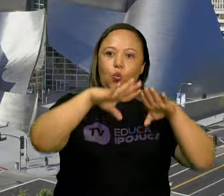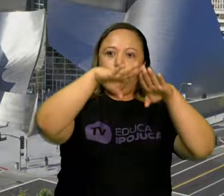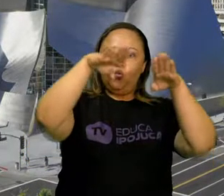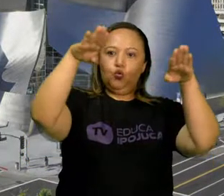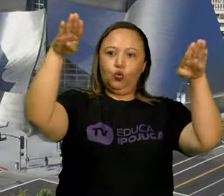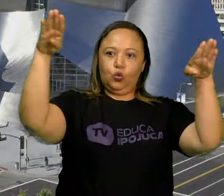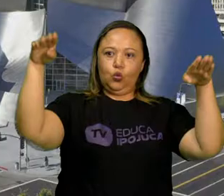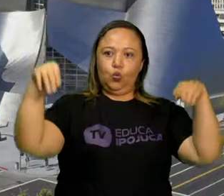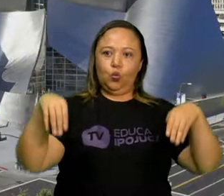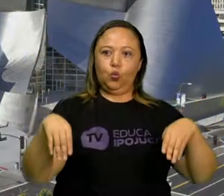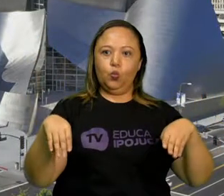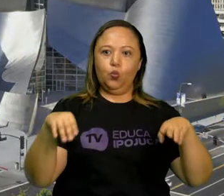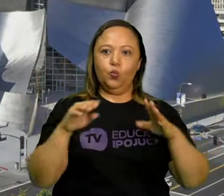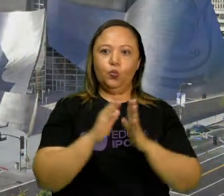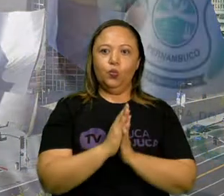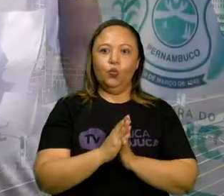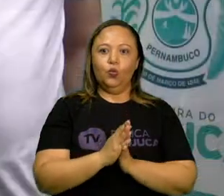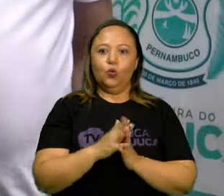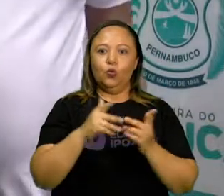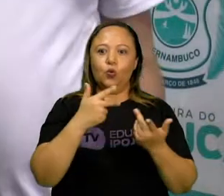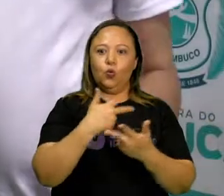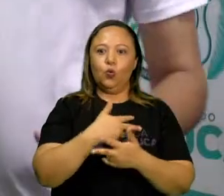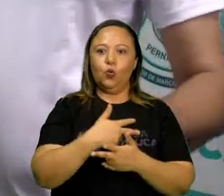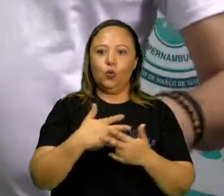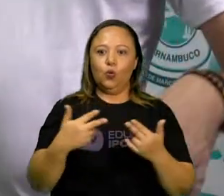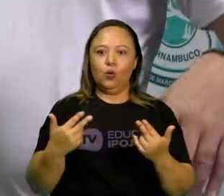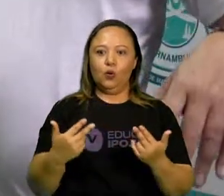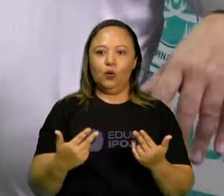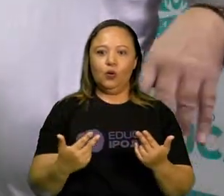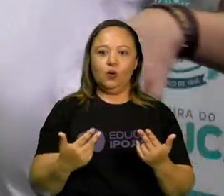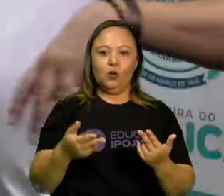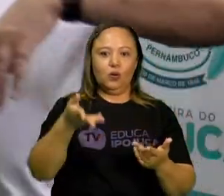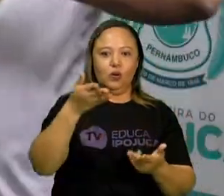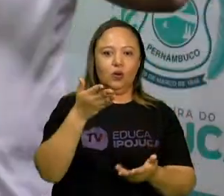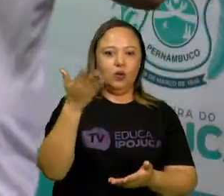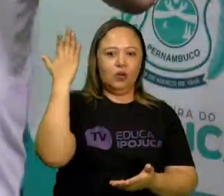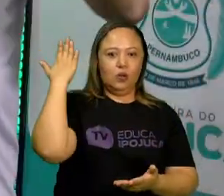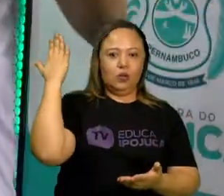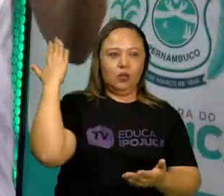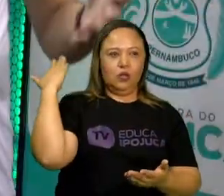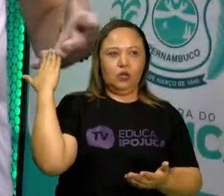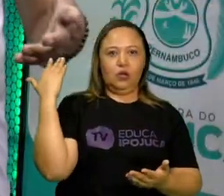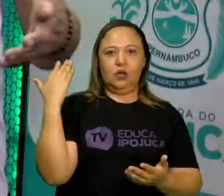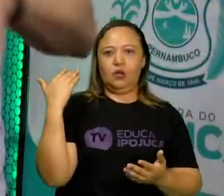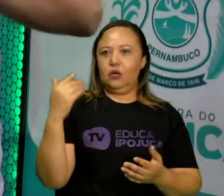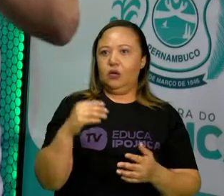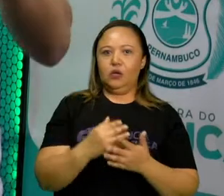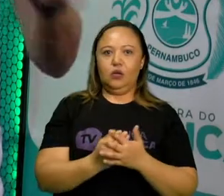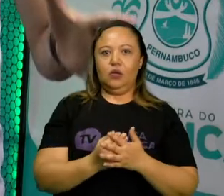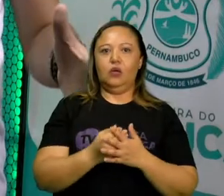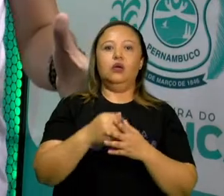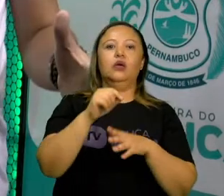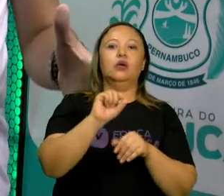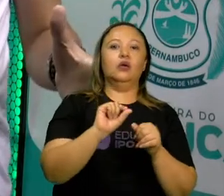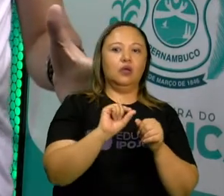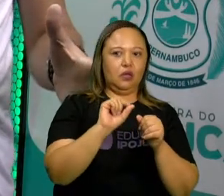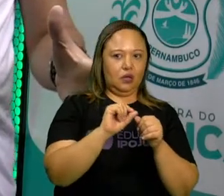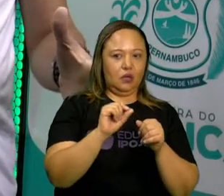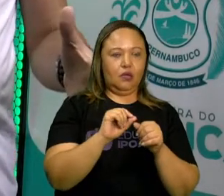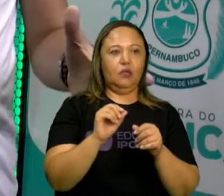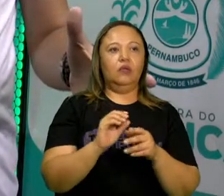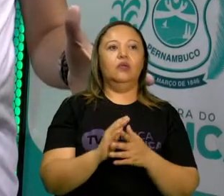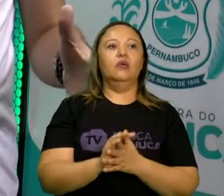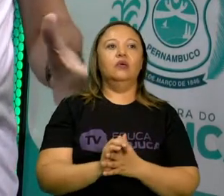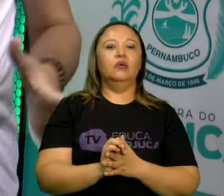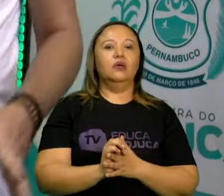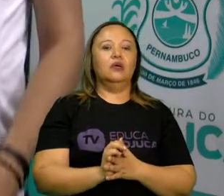Bilbao, que é de um arquiteto chamado Frank Gehry, que é um dos maiores arquitetos da história da arquitetura